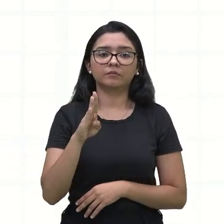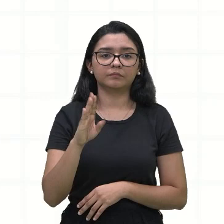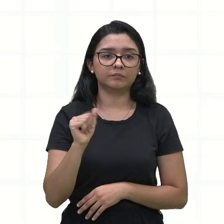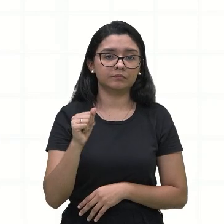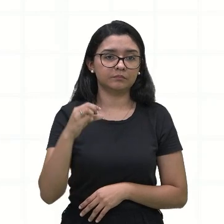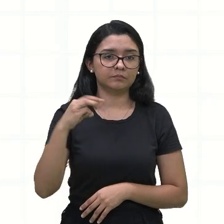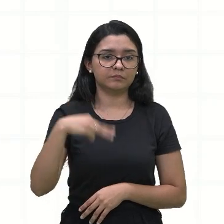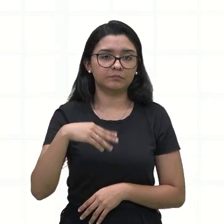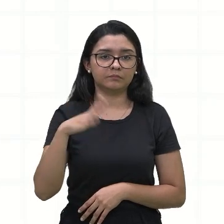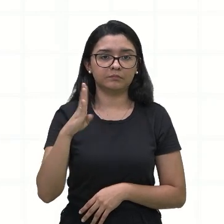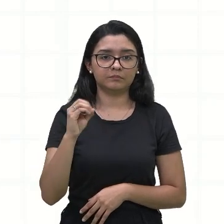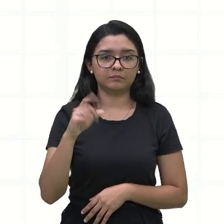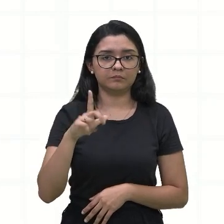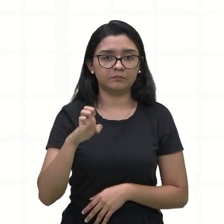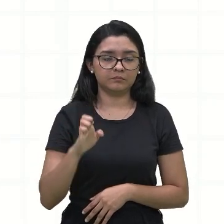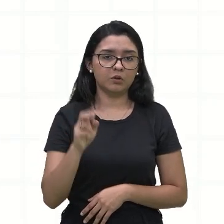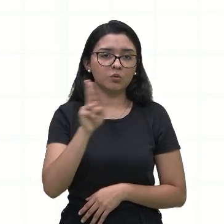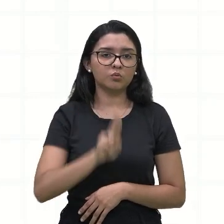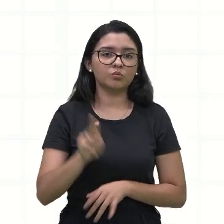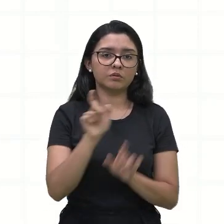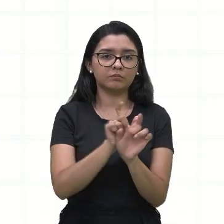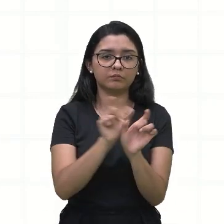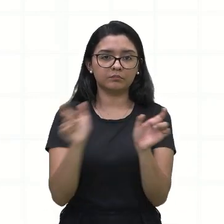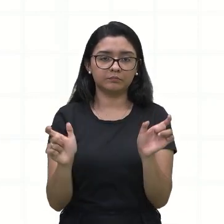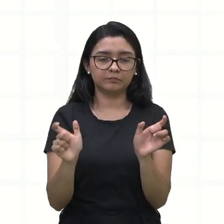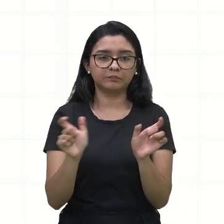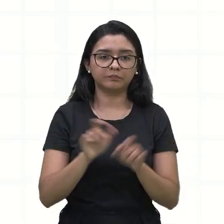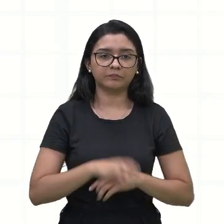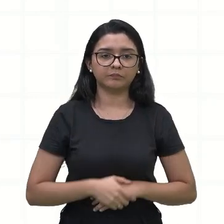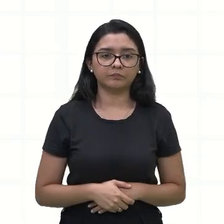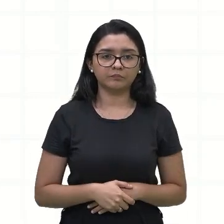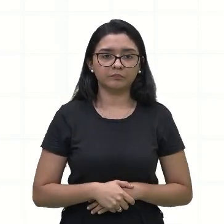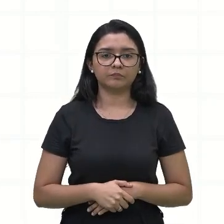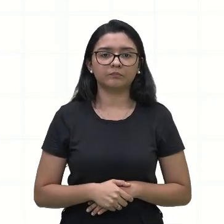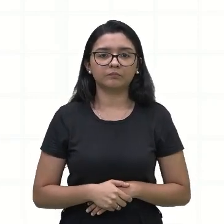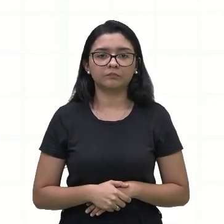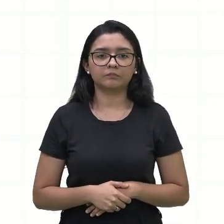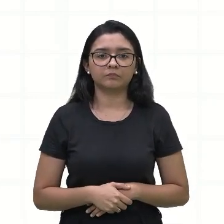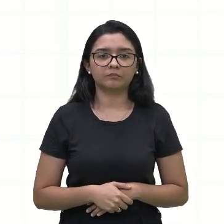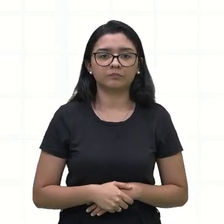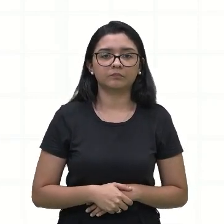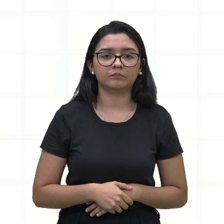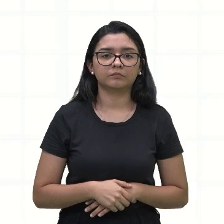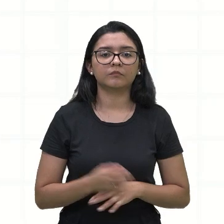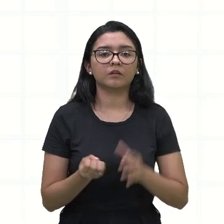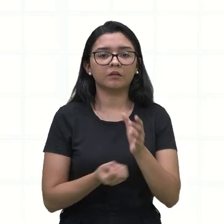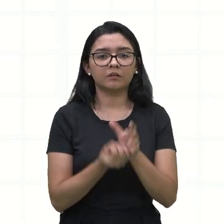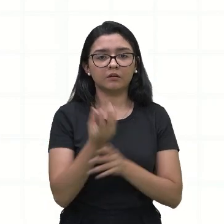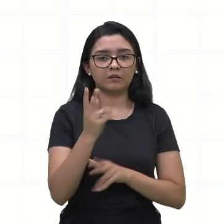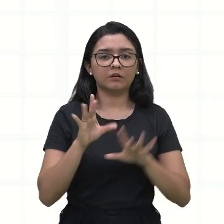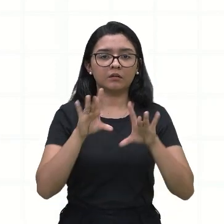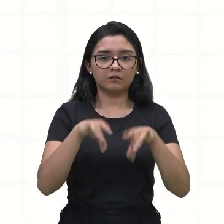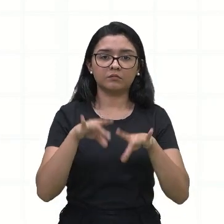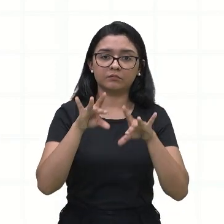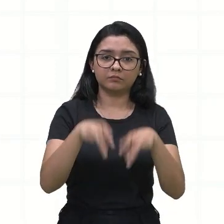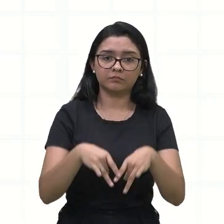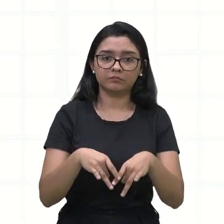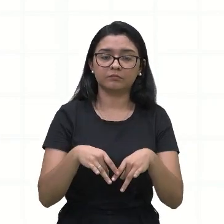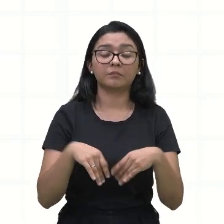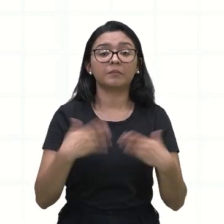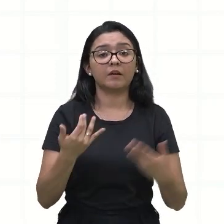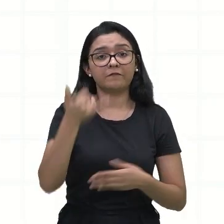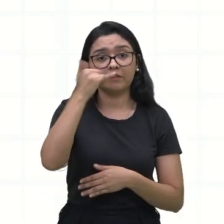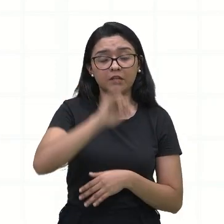bambolê, ele utiliza de um sinônimo. Ó, veio da Austrália, onde, para não falar Austrália novamente,